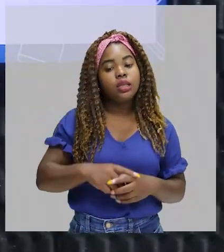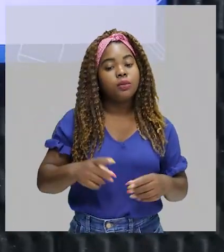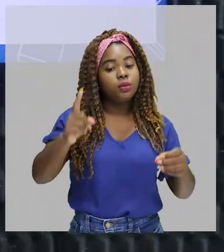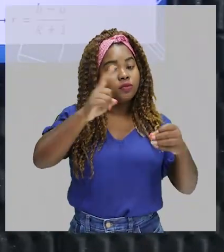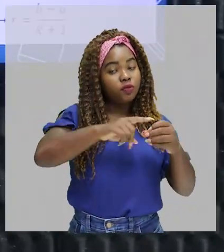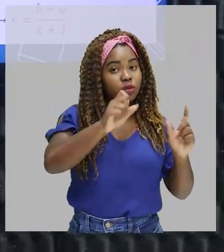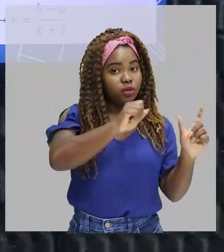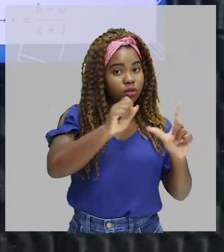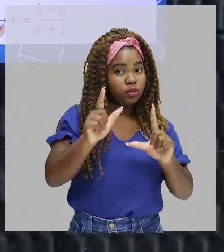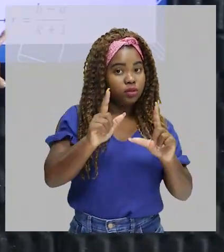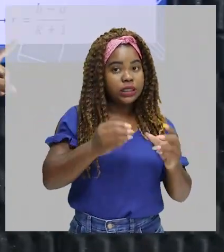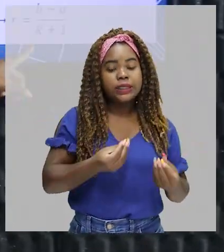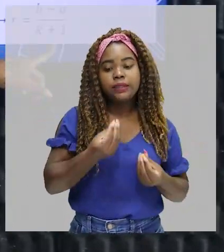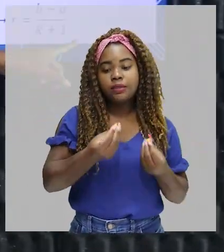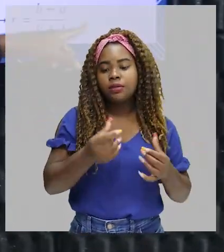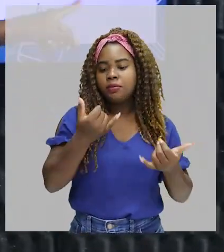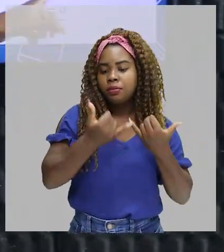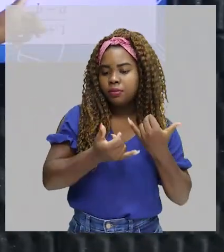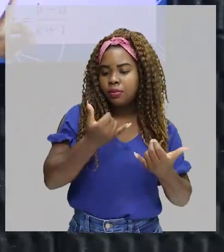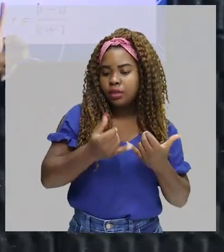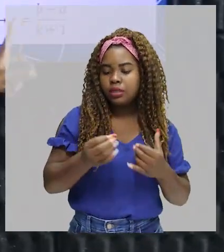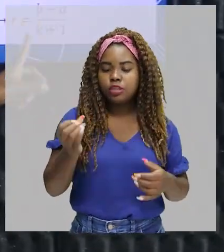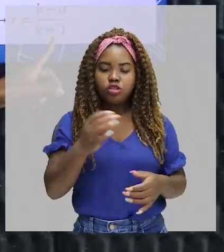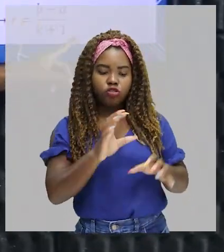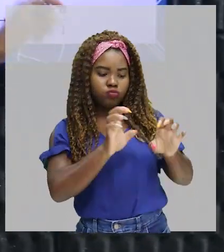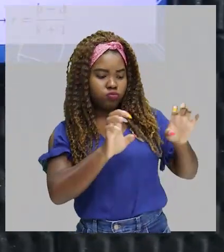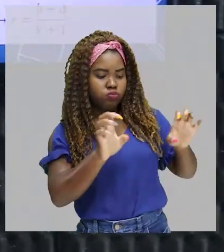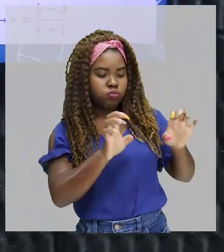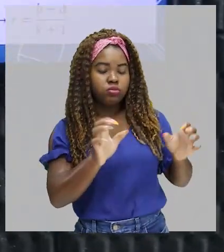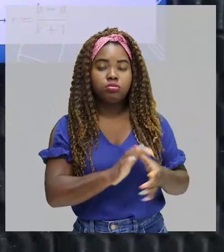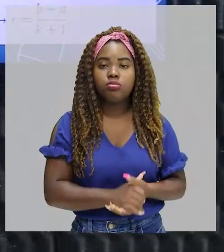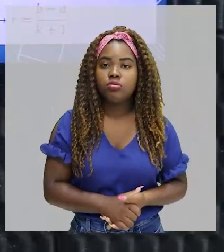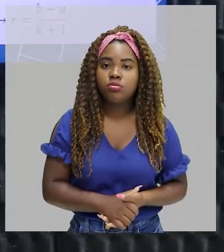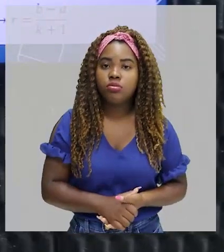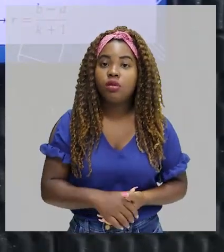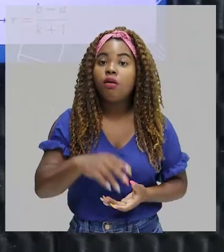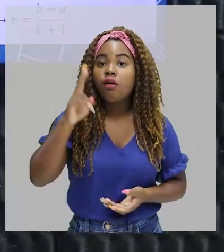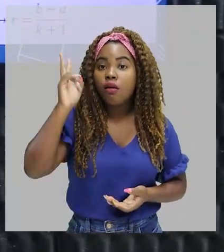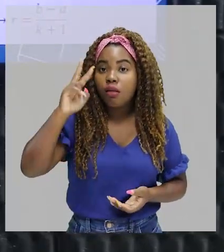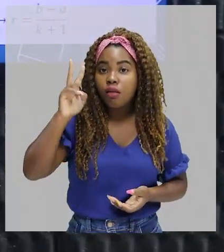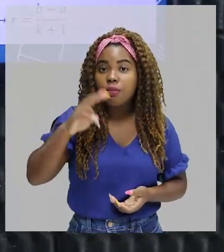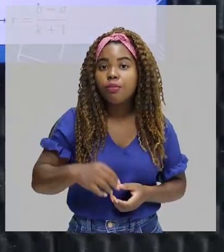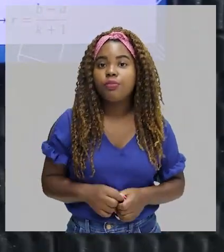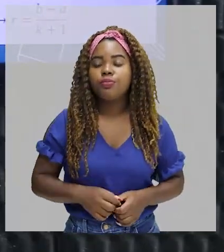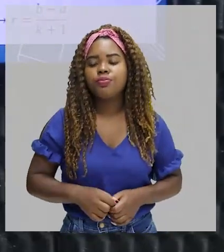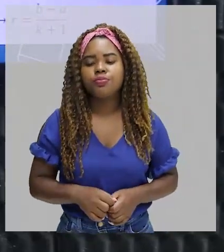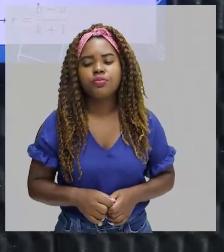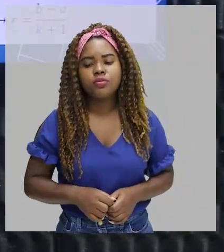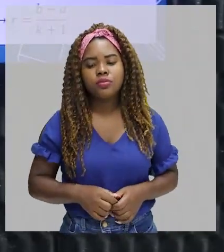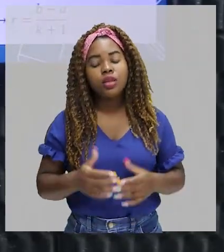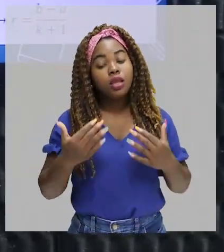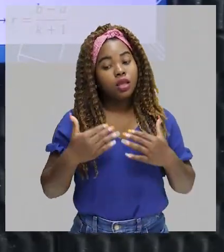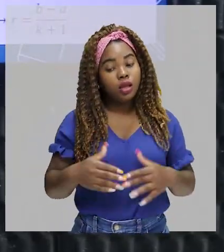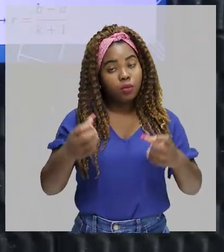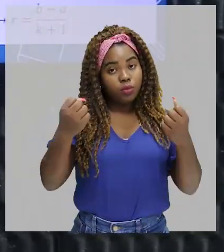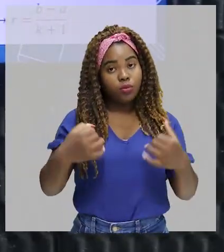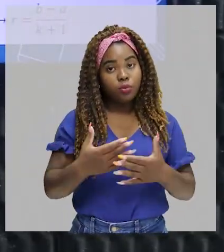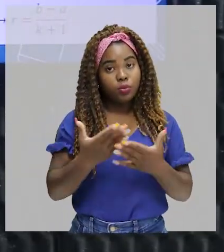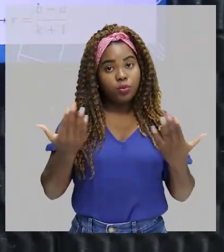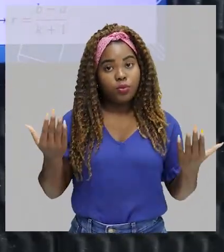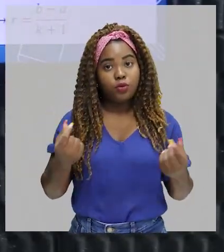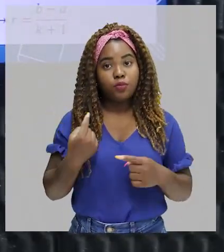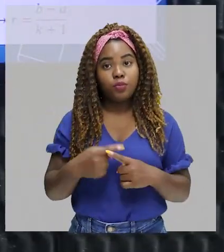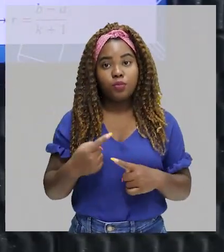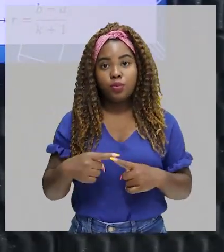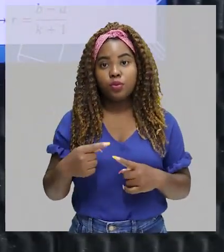ainda há pouco que parecia uma nova fórmula? Lembra que eu disse assim, gente, calma que eu vou já te mostrar